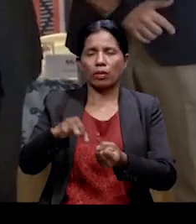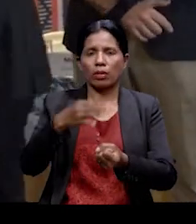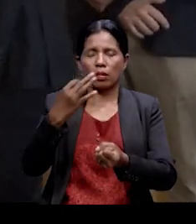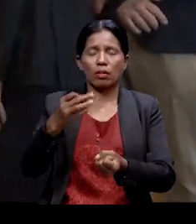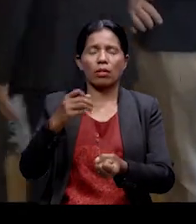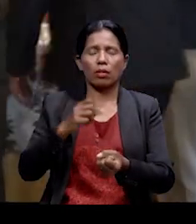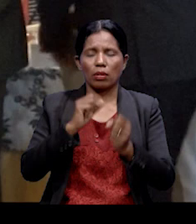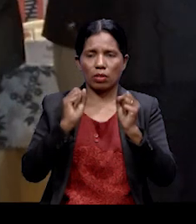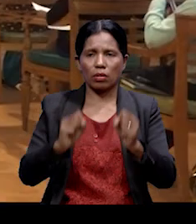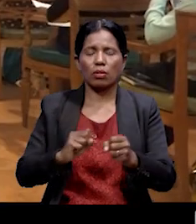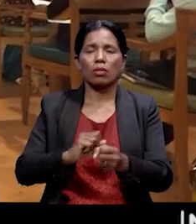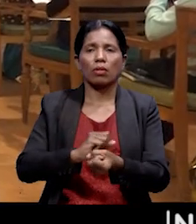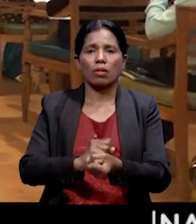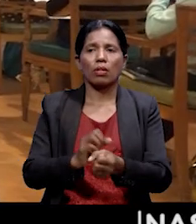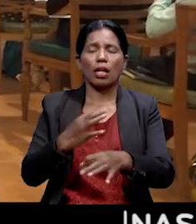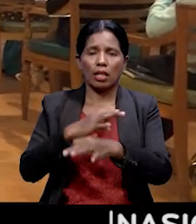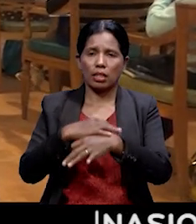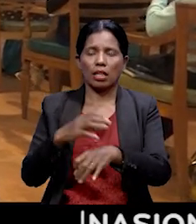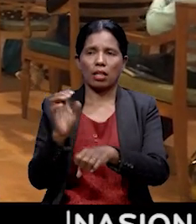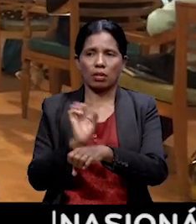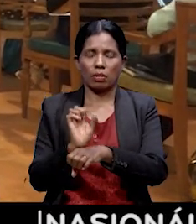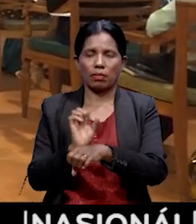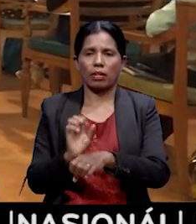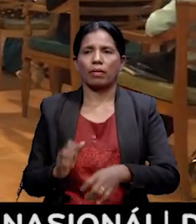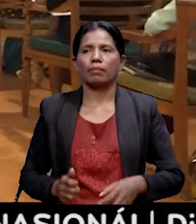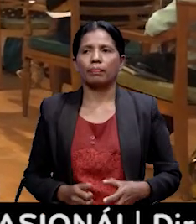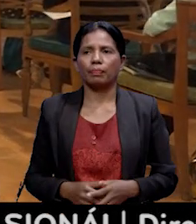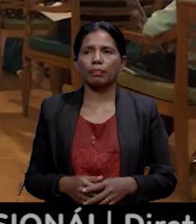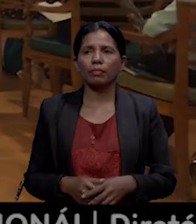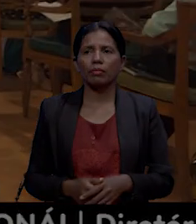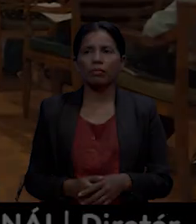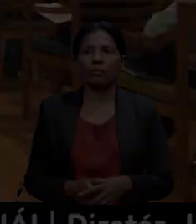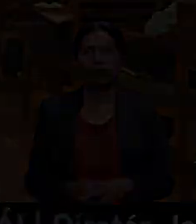recuperação econômica. Efigênia Babu, Lamberto da Silva, GMN.